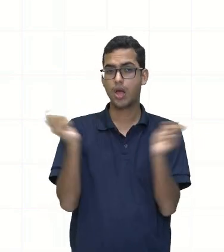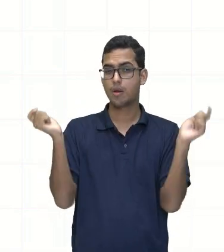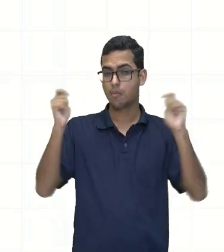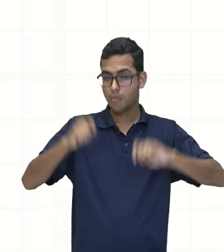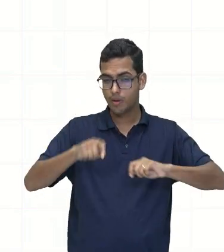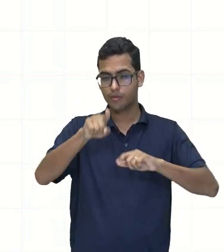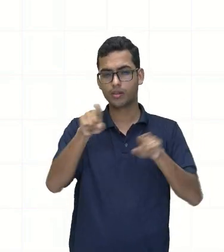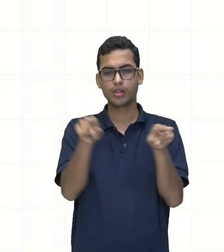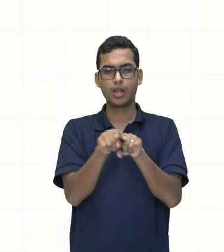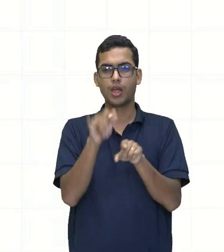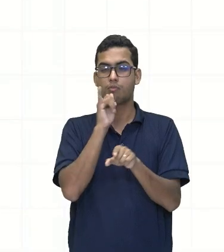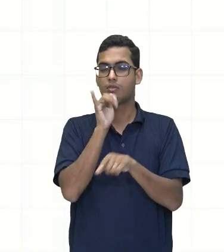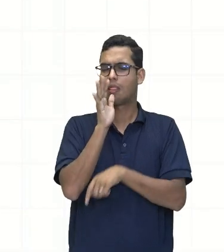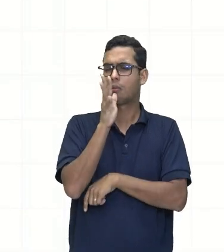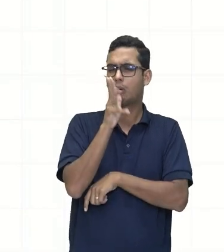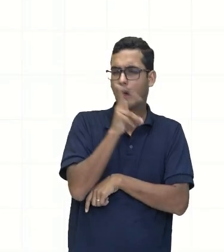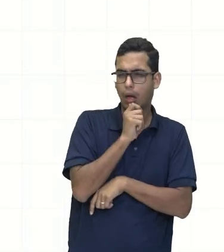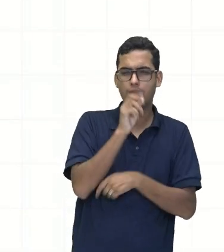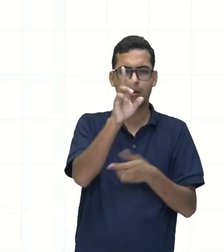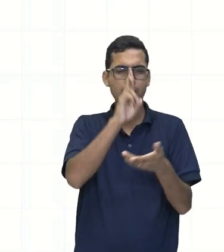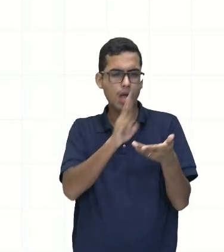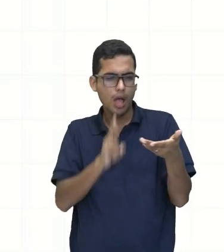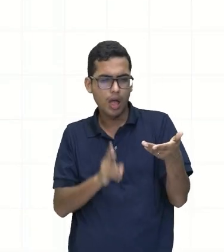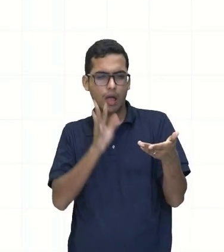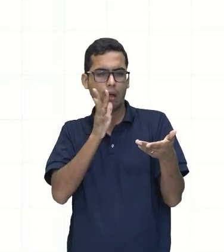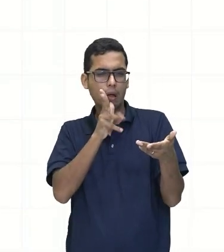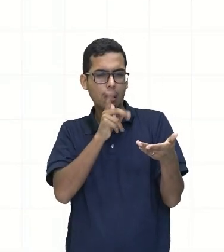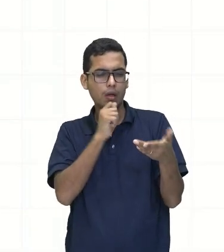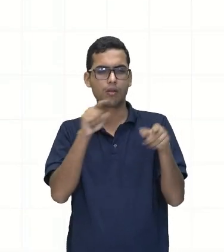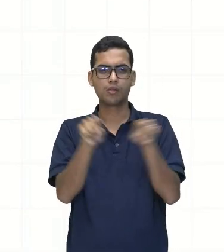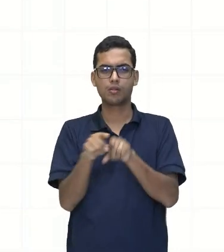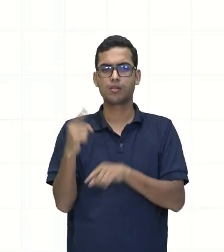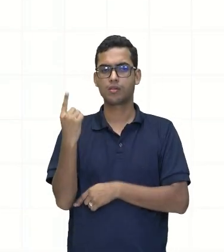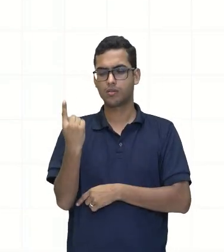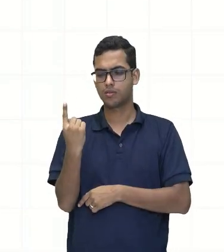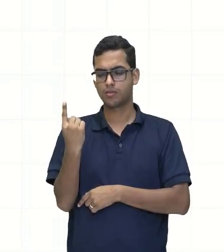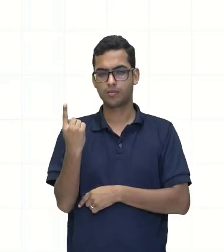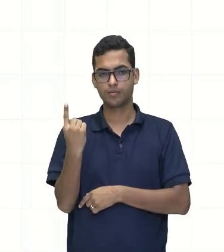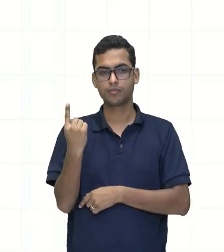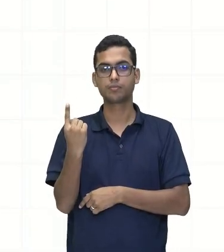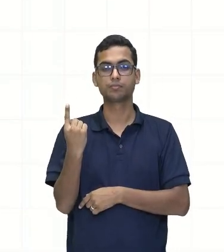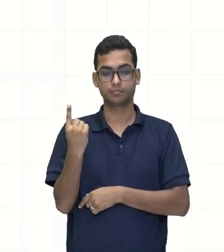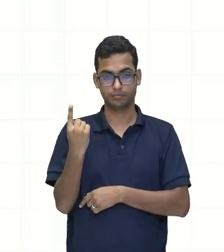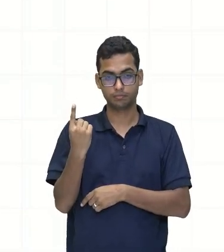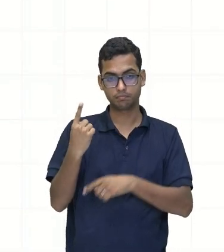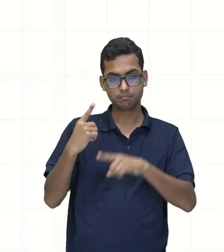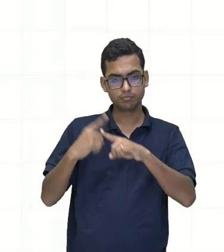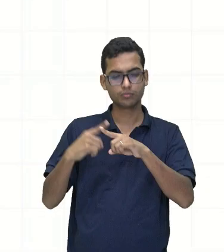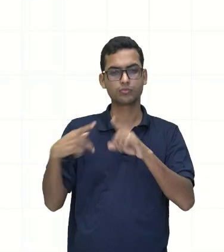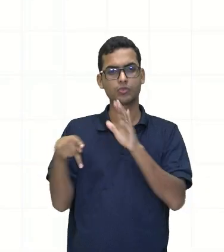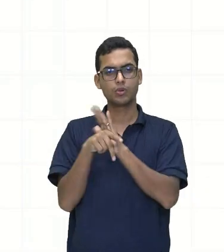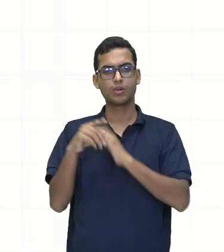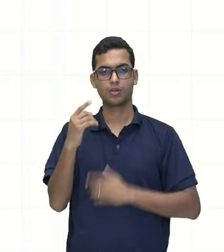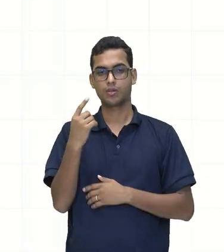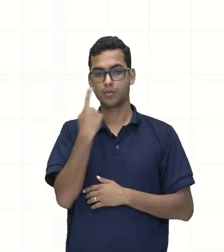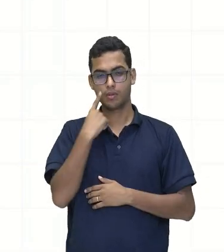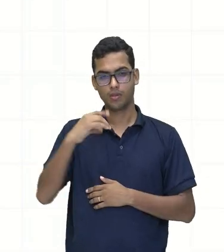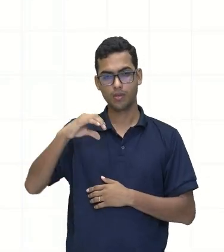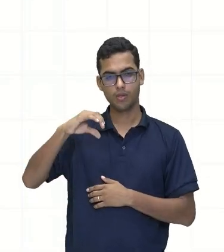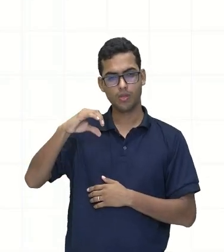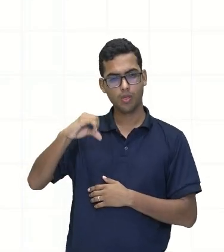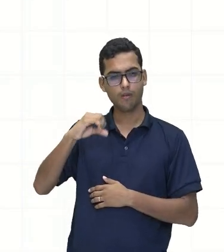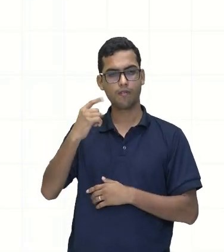um pouquinho mais de tempo. 9 vezes 8, 72, vai 7. 9 vezes 1 é 9, com